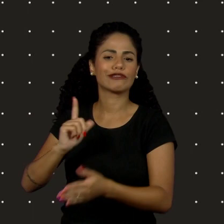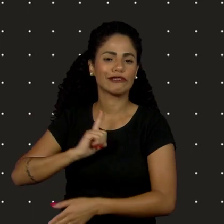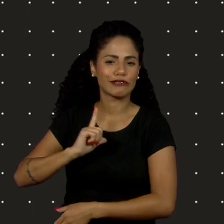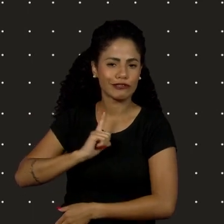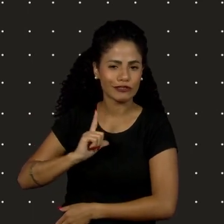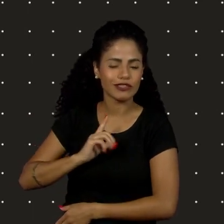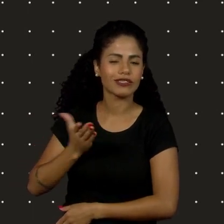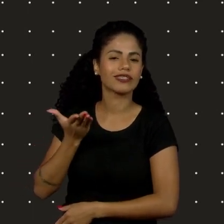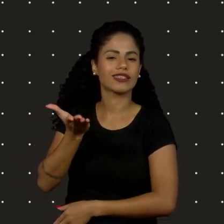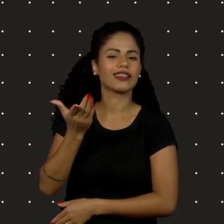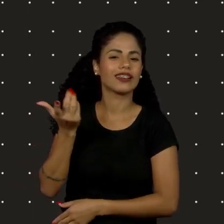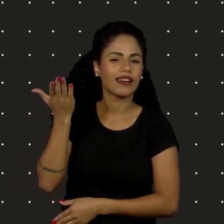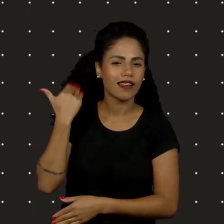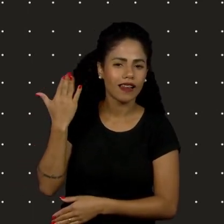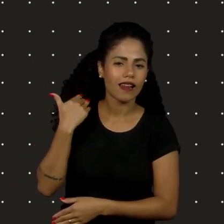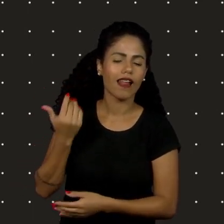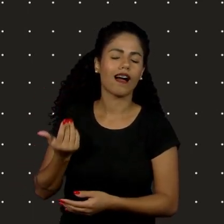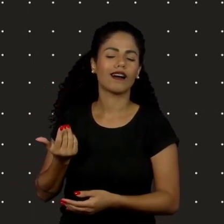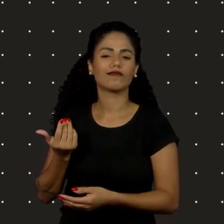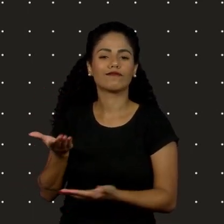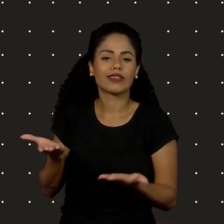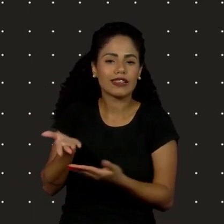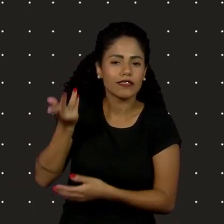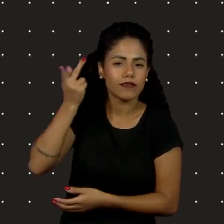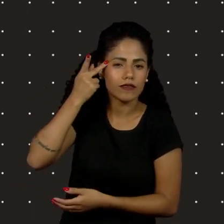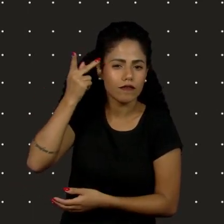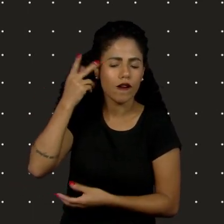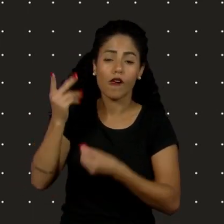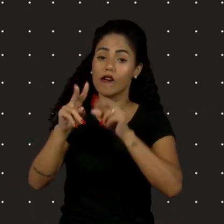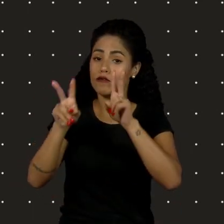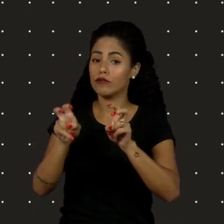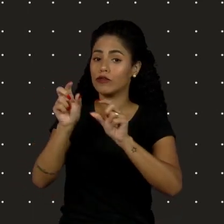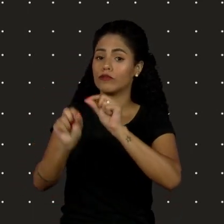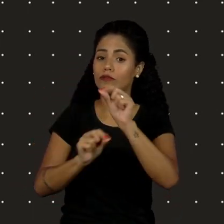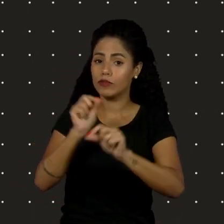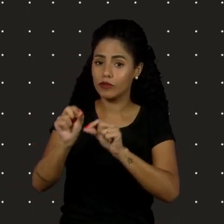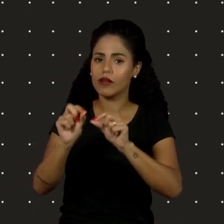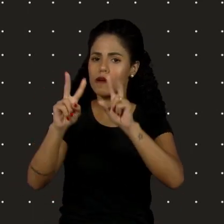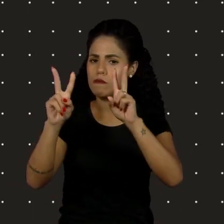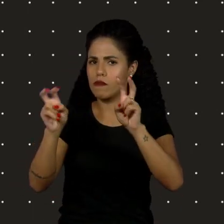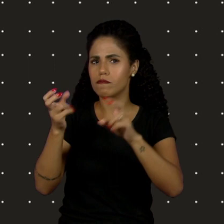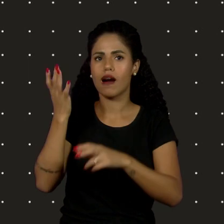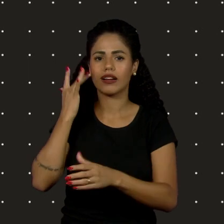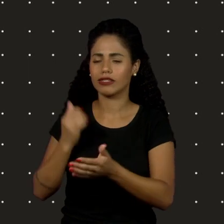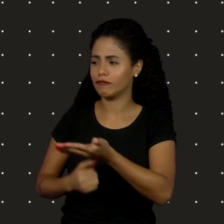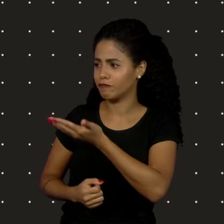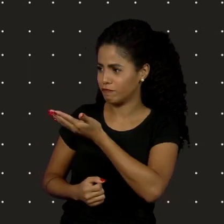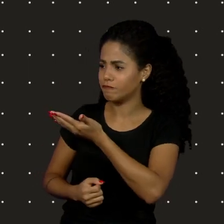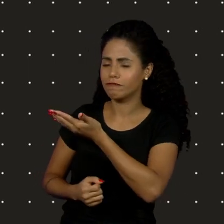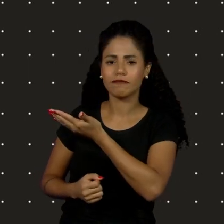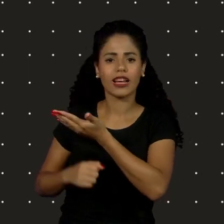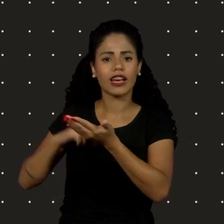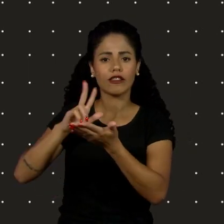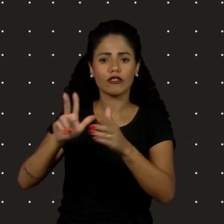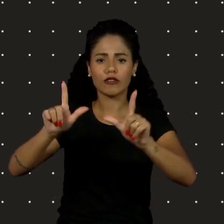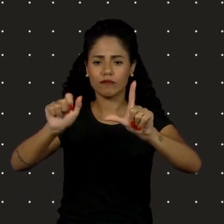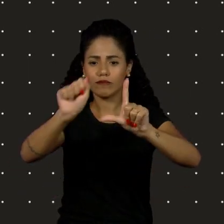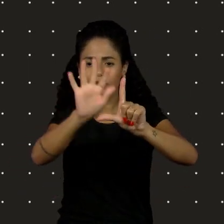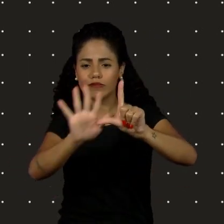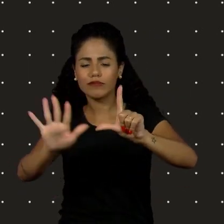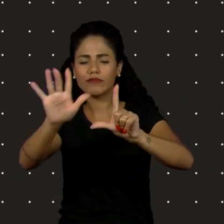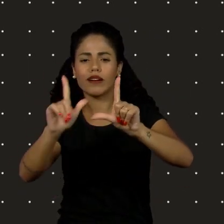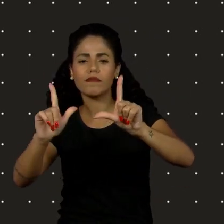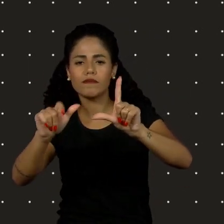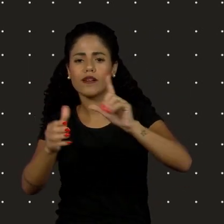do Sérgio de Fael, sobre a música de Tchaikovsky. Até lamento que